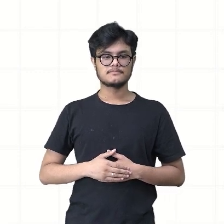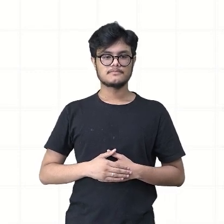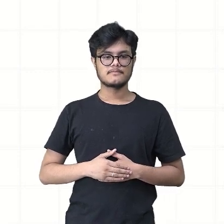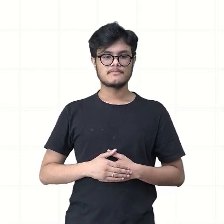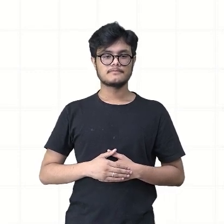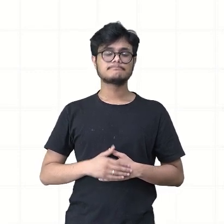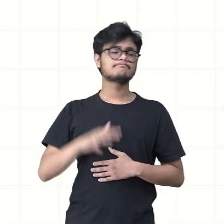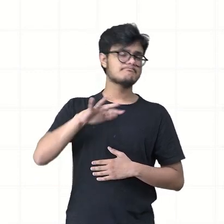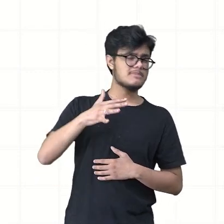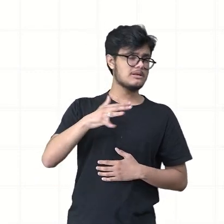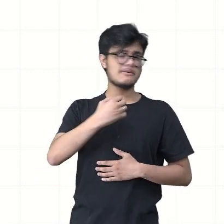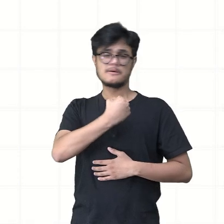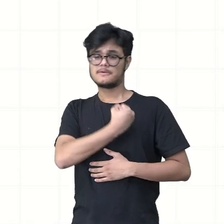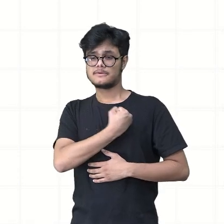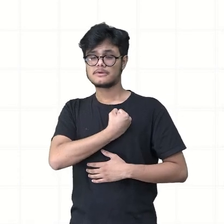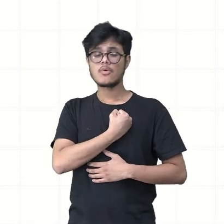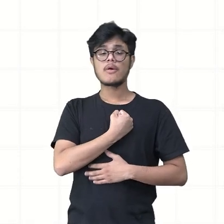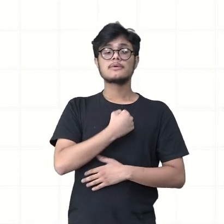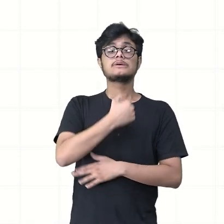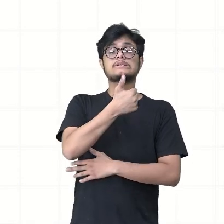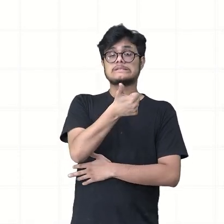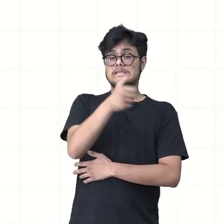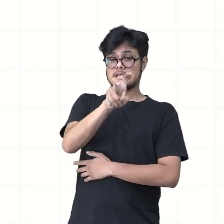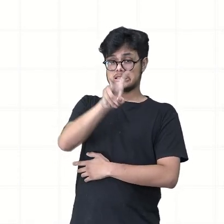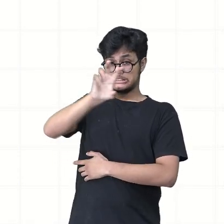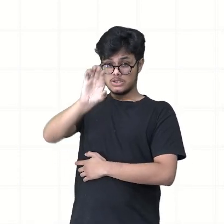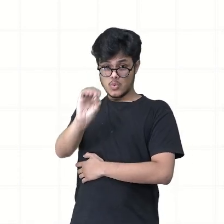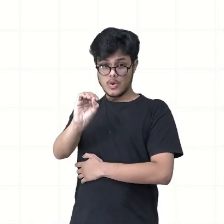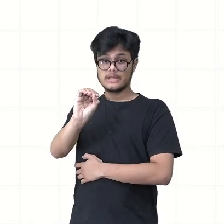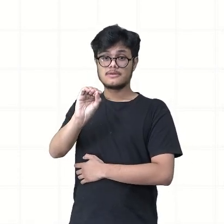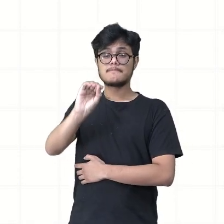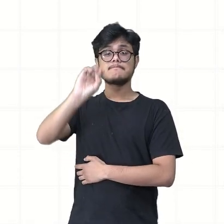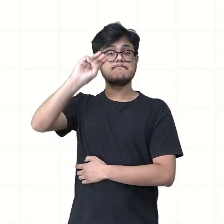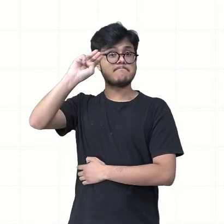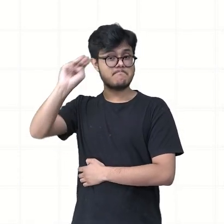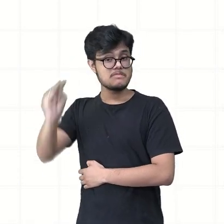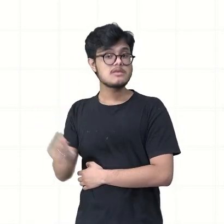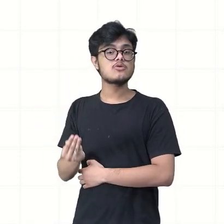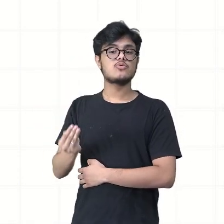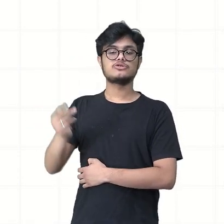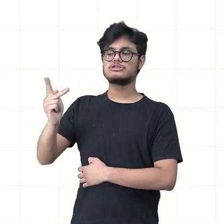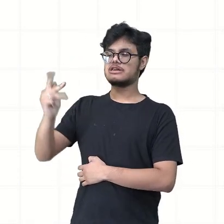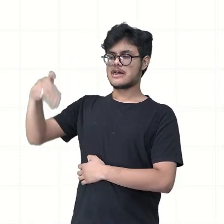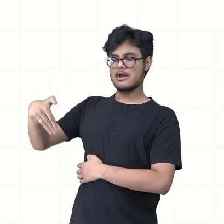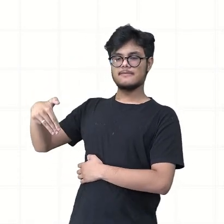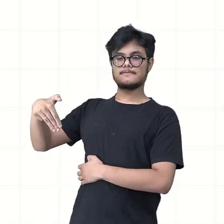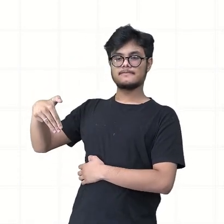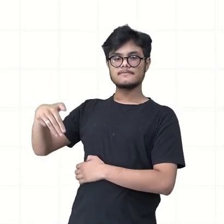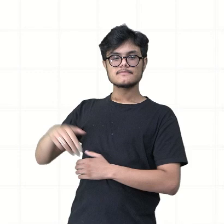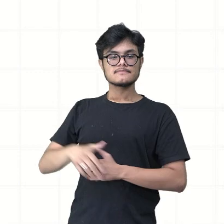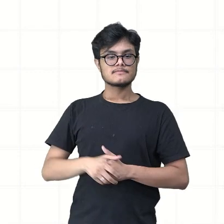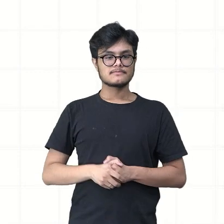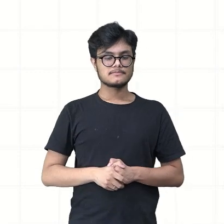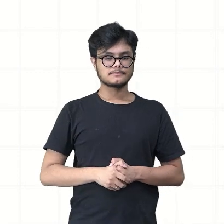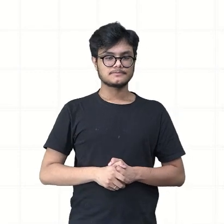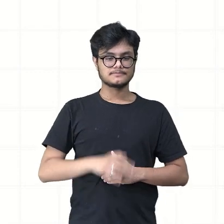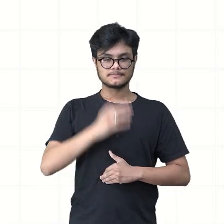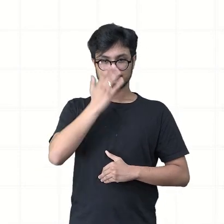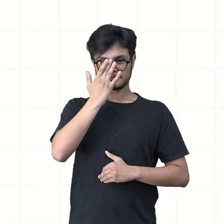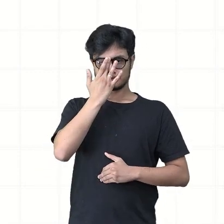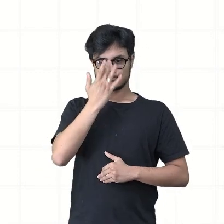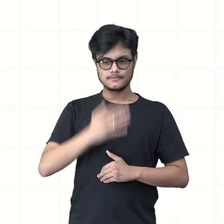né, é igual, a gente viu que é igual a 150 milhões, né,